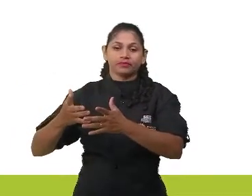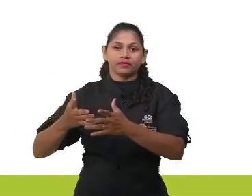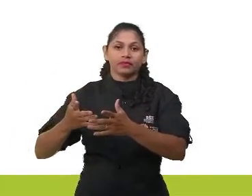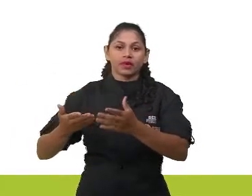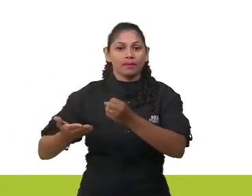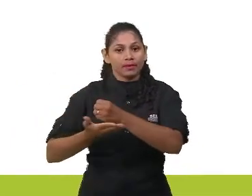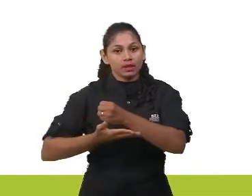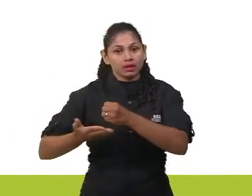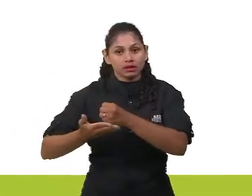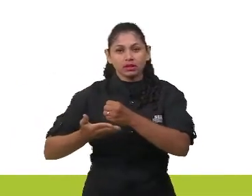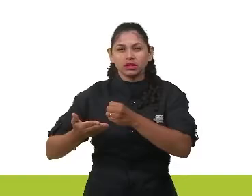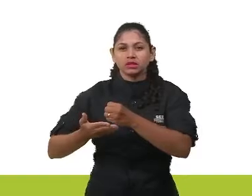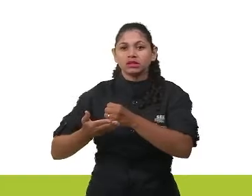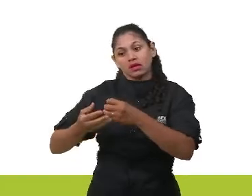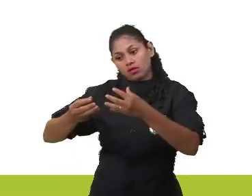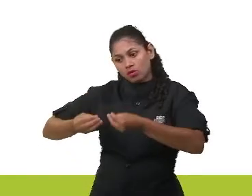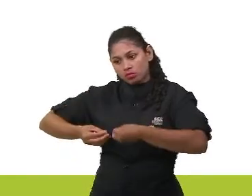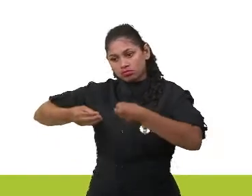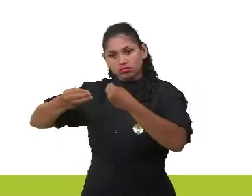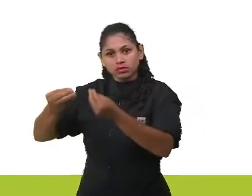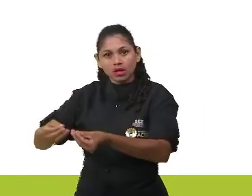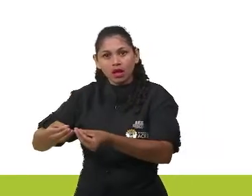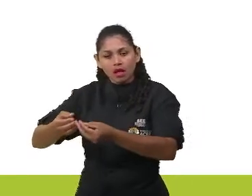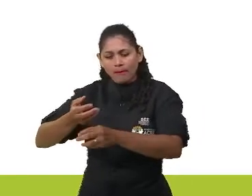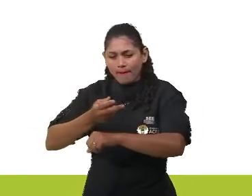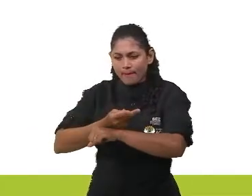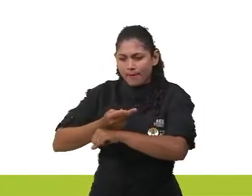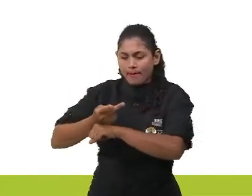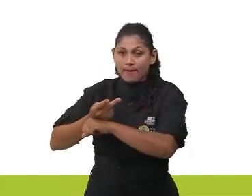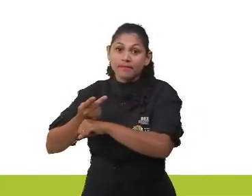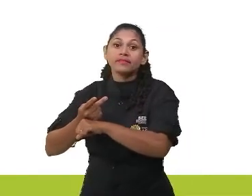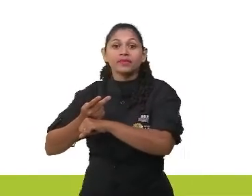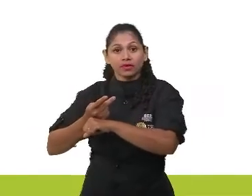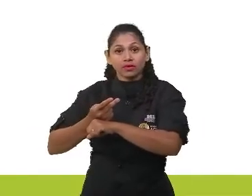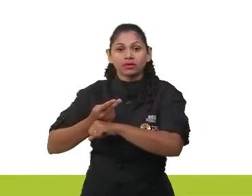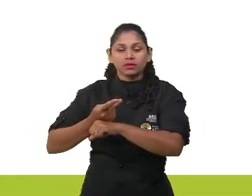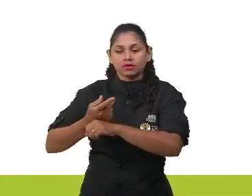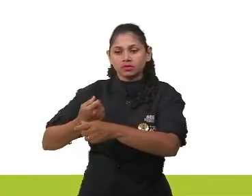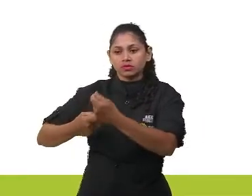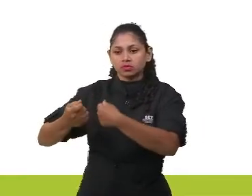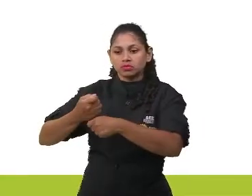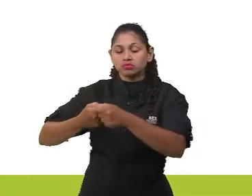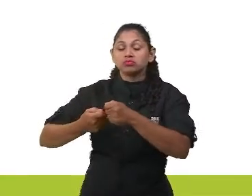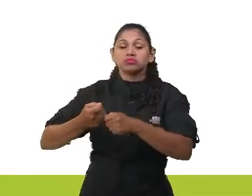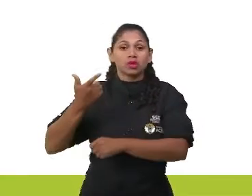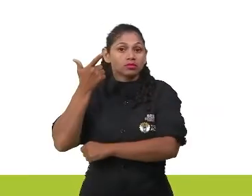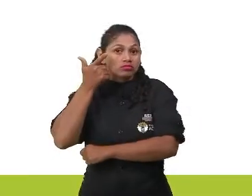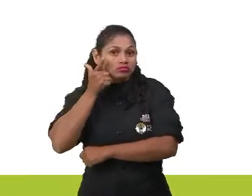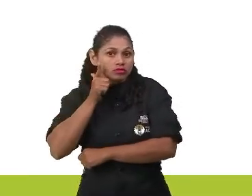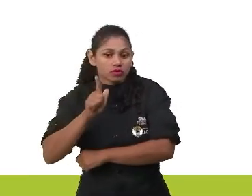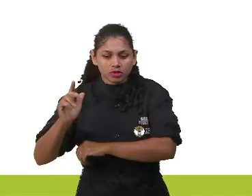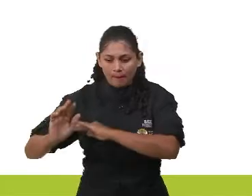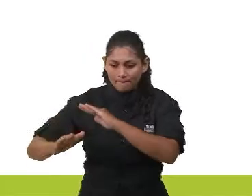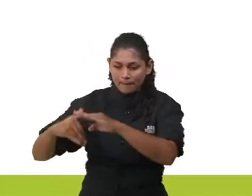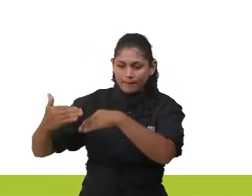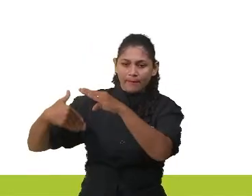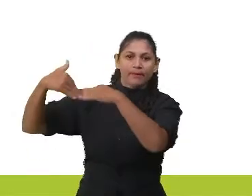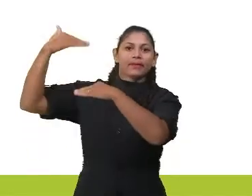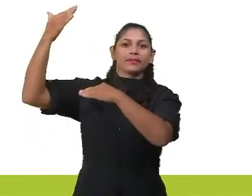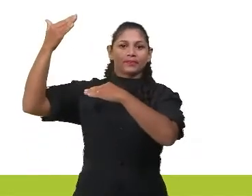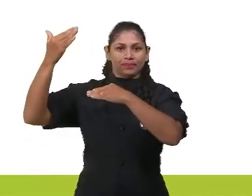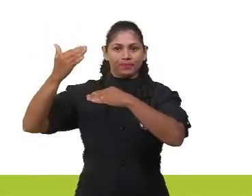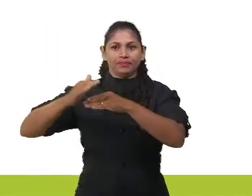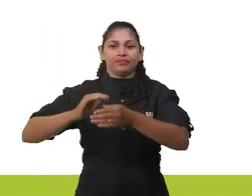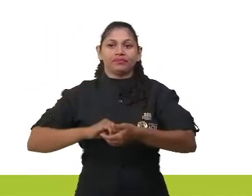da procura. Então, a economia ela conseguiria se reger sozinha sem a intervenção desse rei. E, por fim, na sociedade, a gente tem que